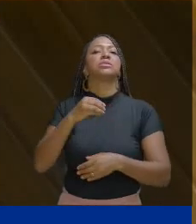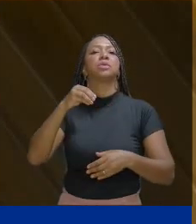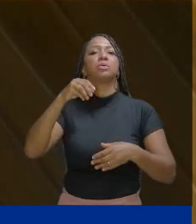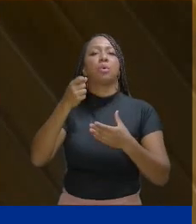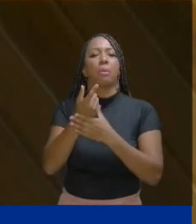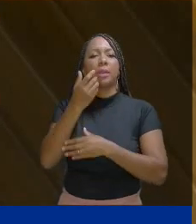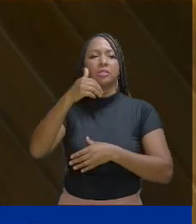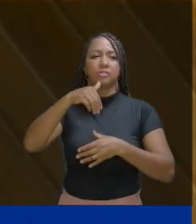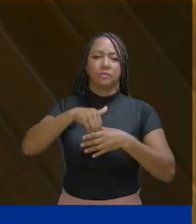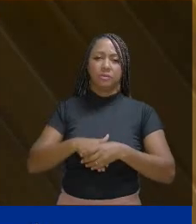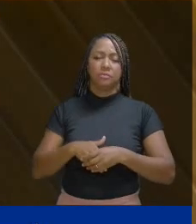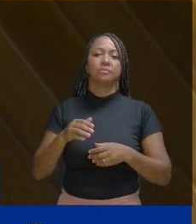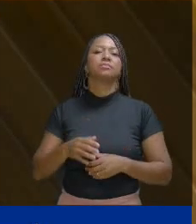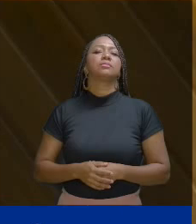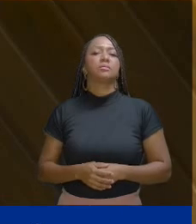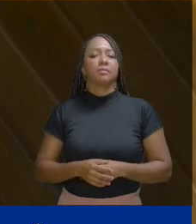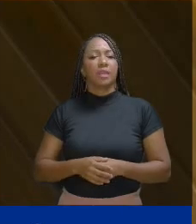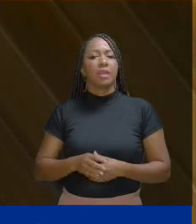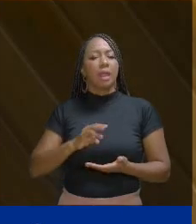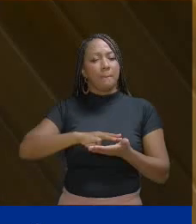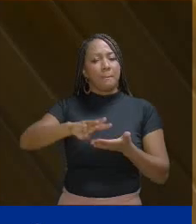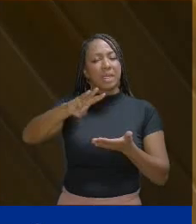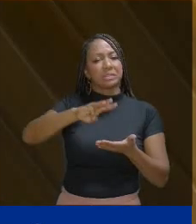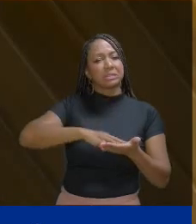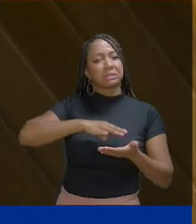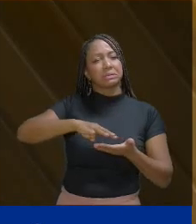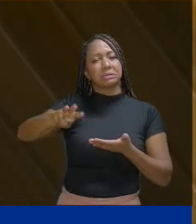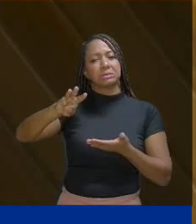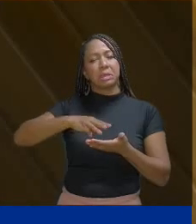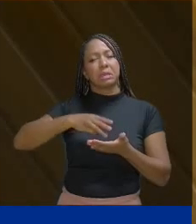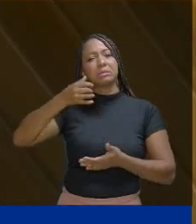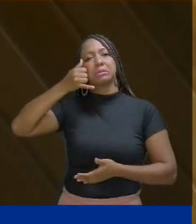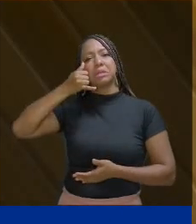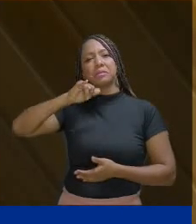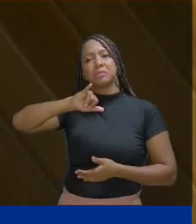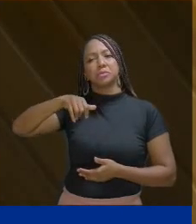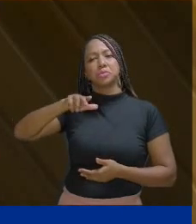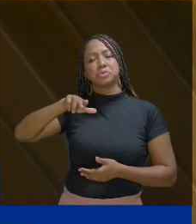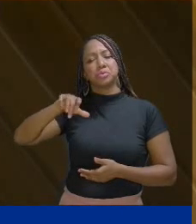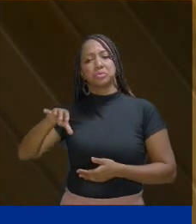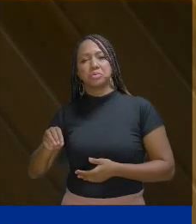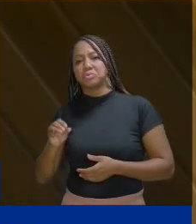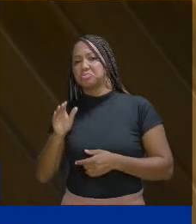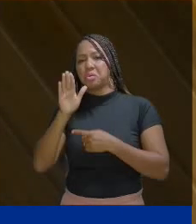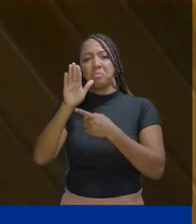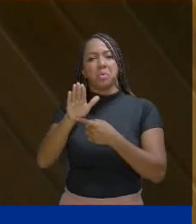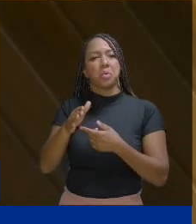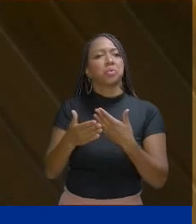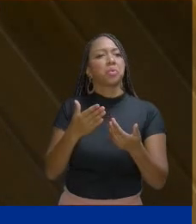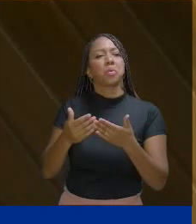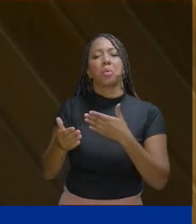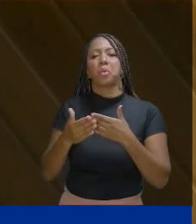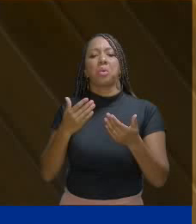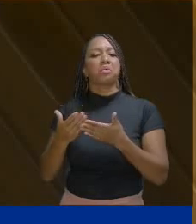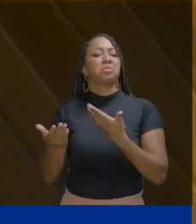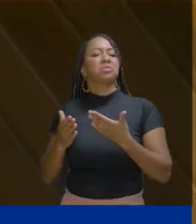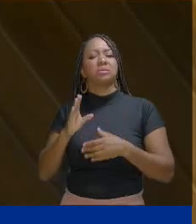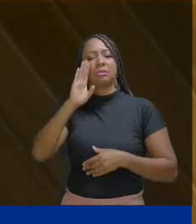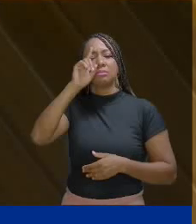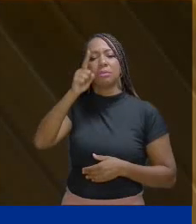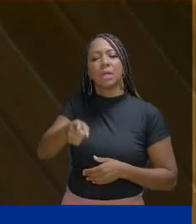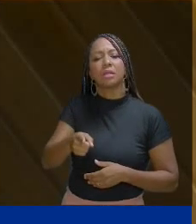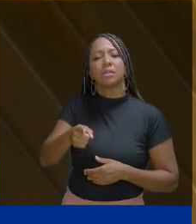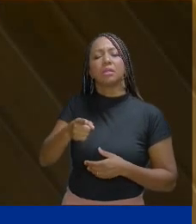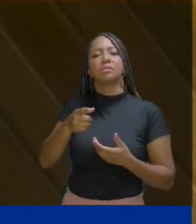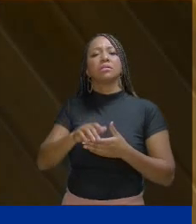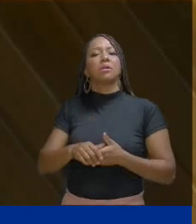votos. Argumentou que as mensagens extraídas do celular de Júlio César não indicam qualquer ordem direta sua